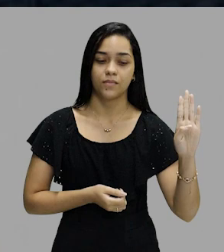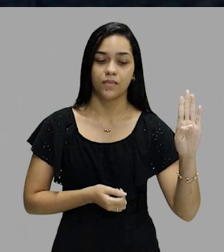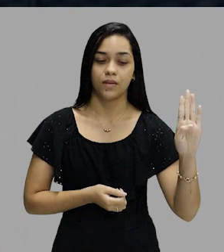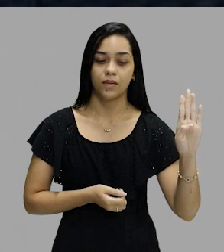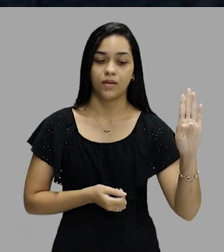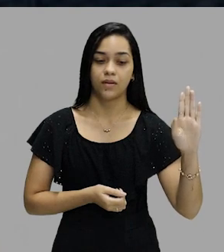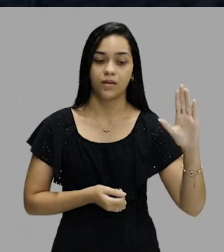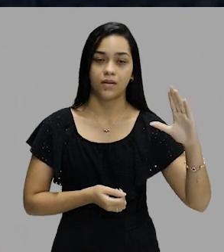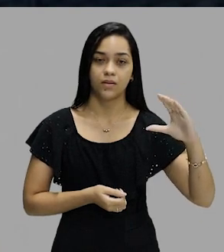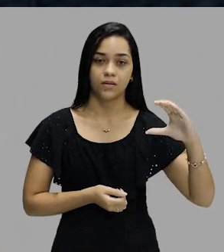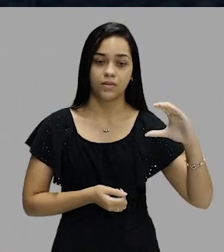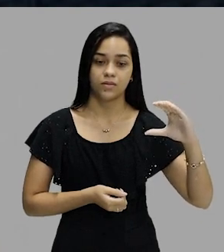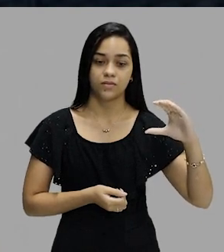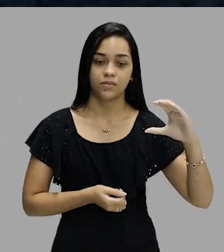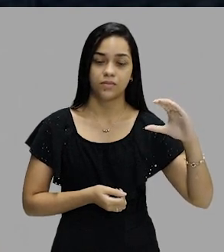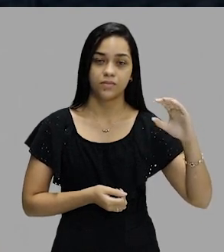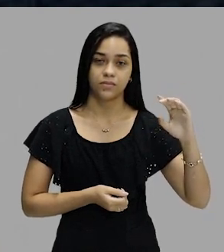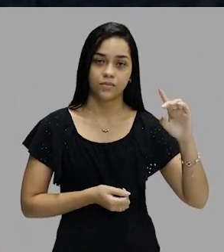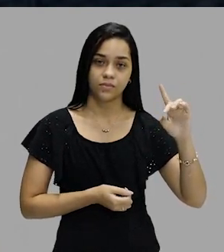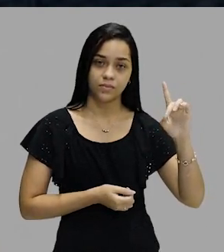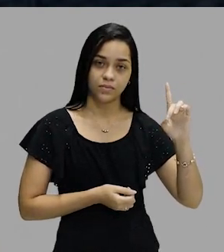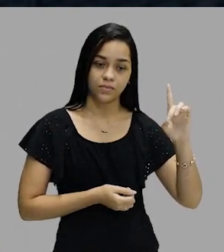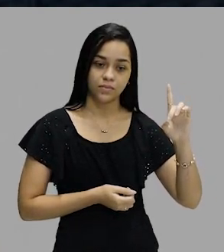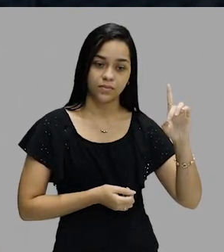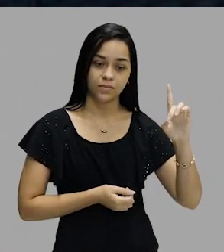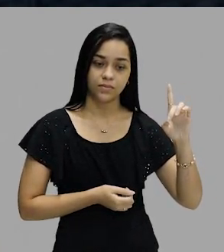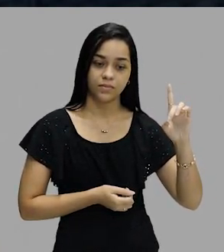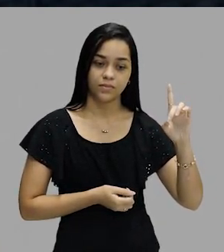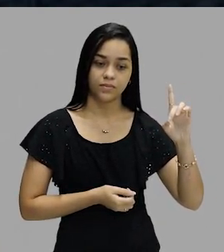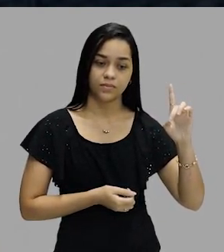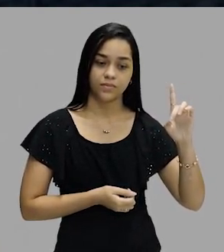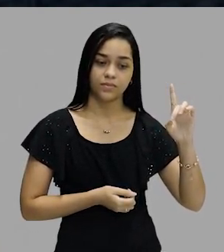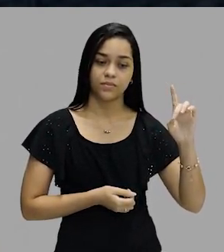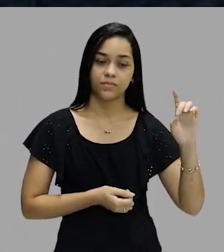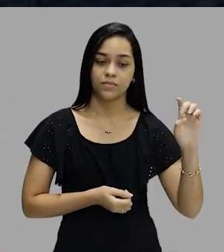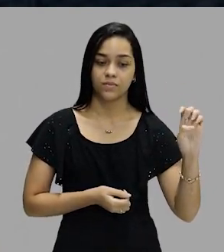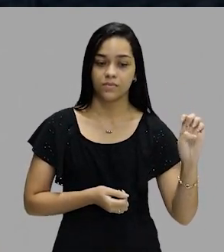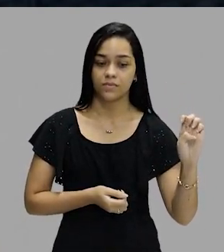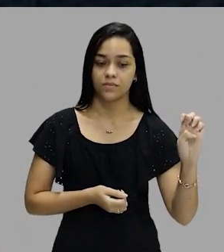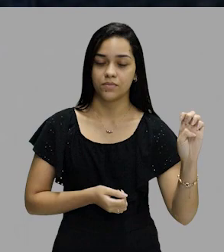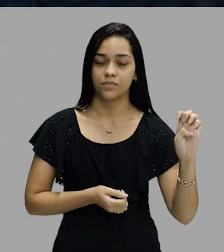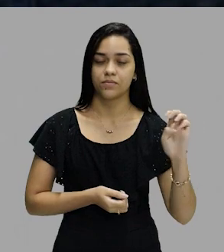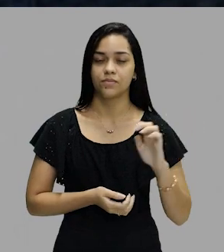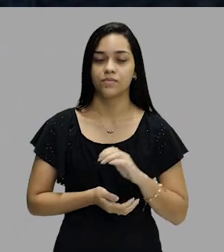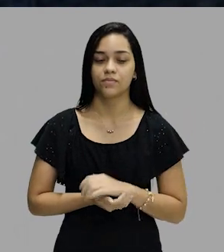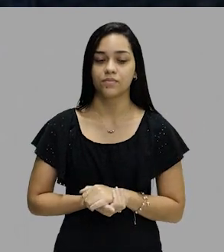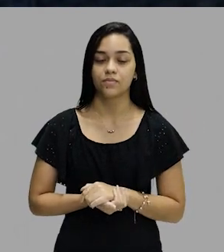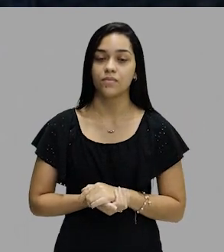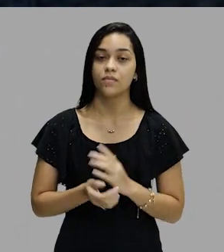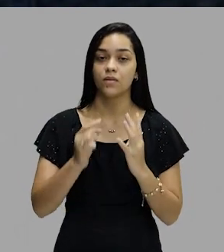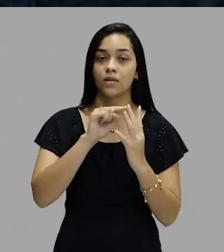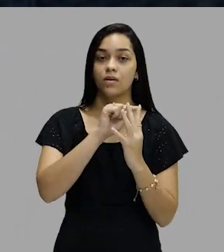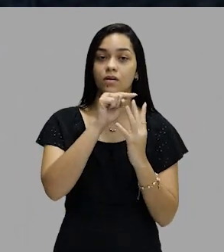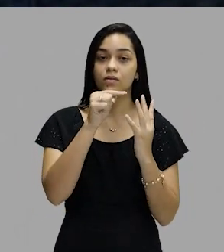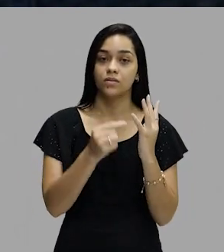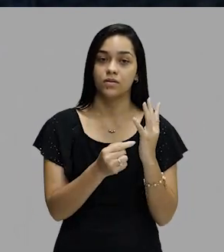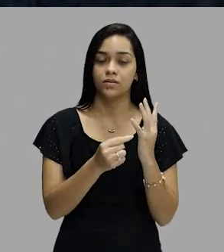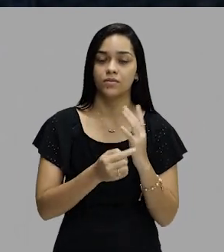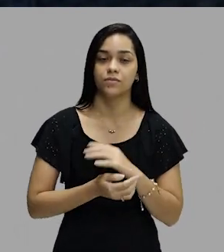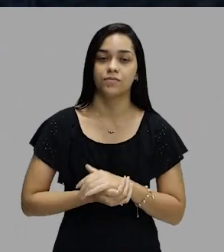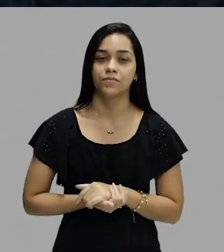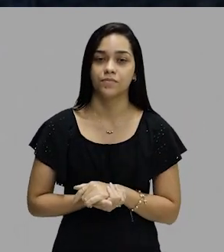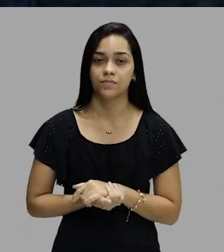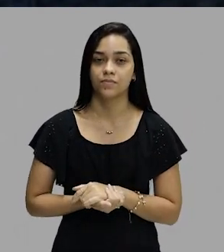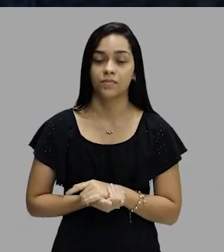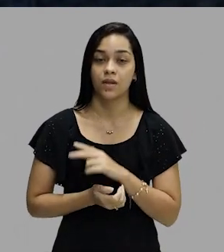densidade, descontinuidade e maleabilidade, ok? Então essas são as 4 opções.